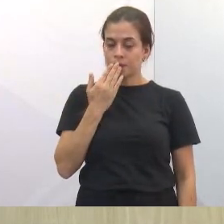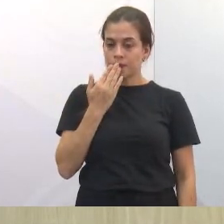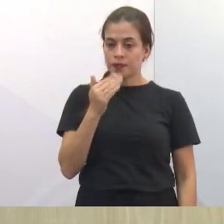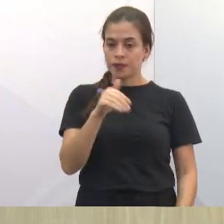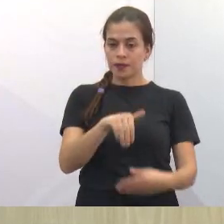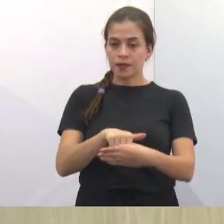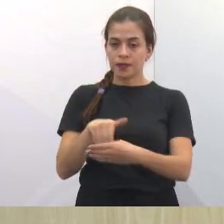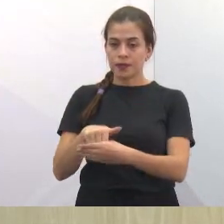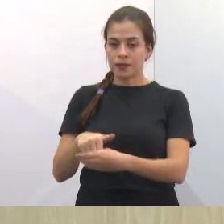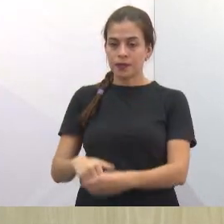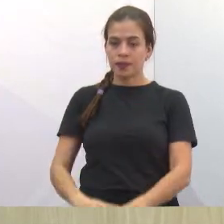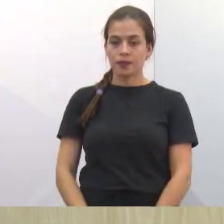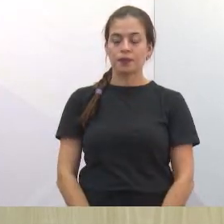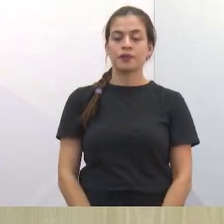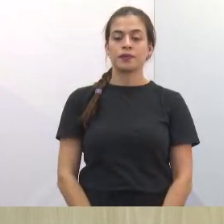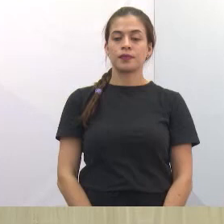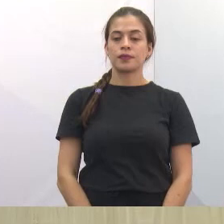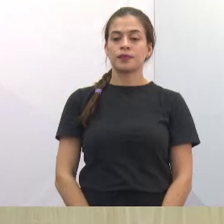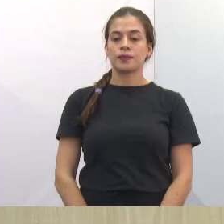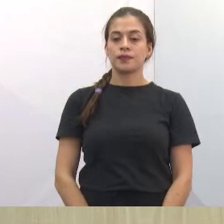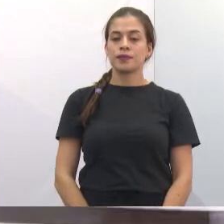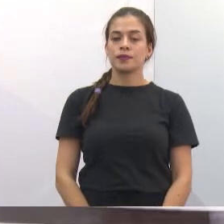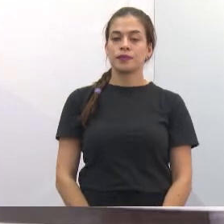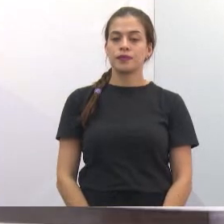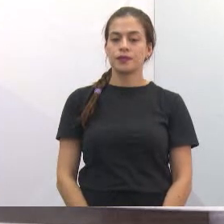foi pedido votação.